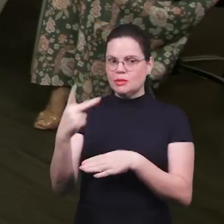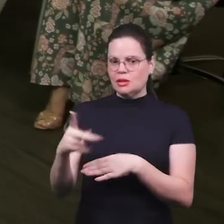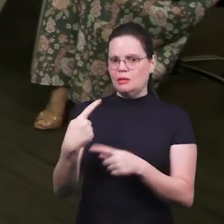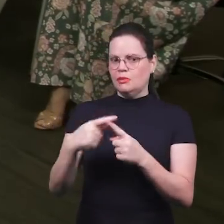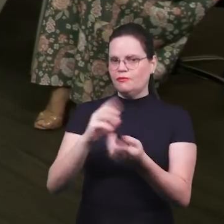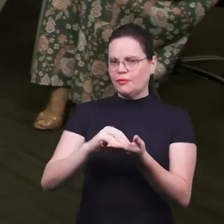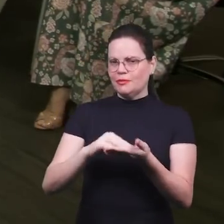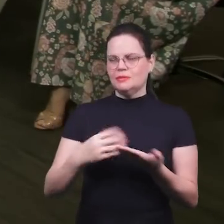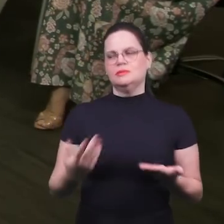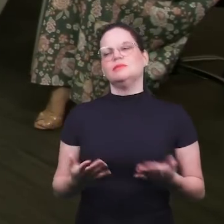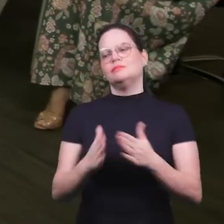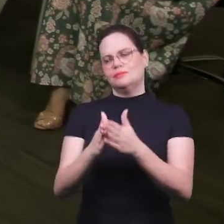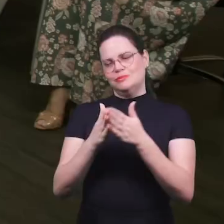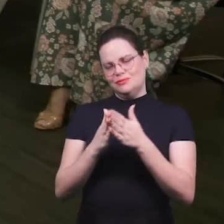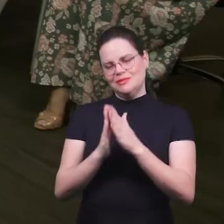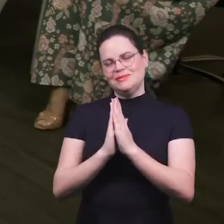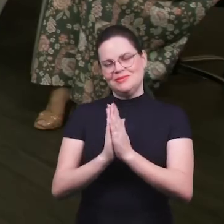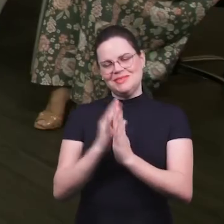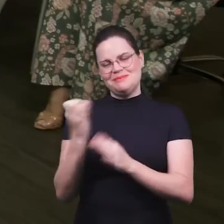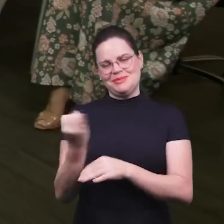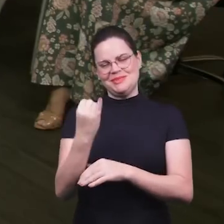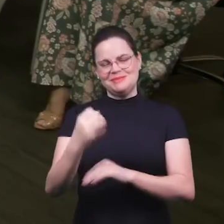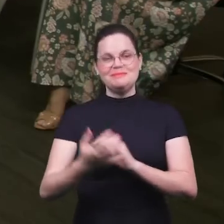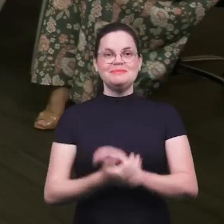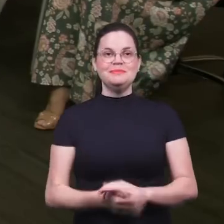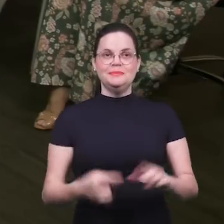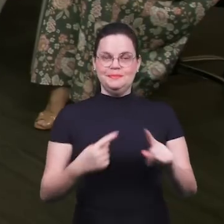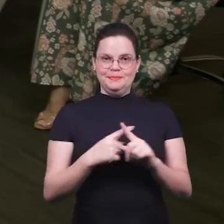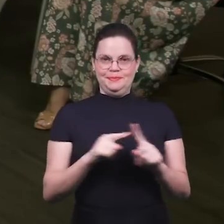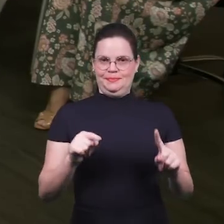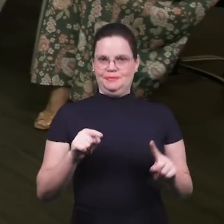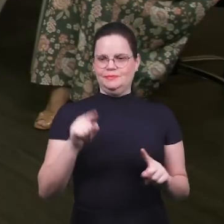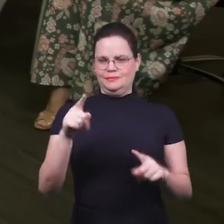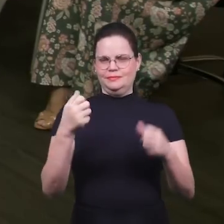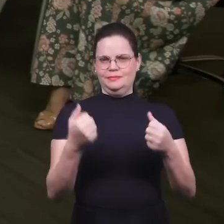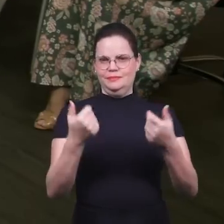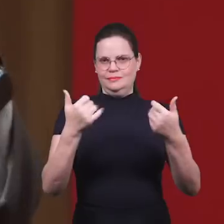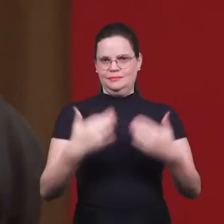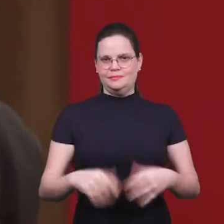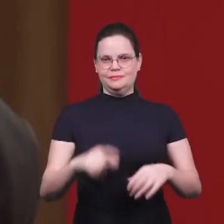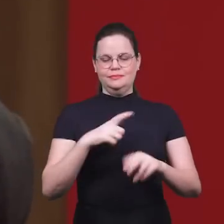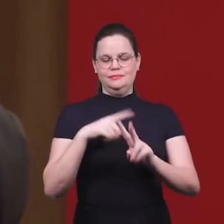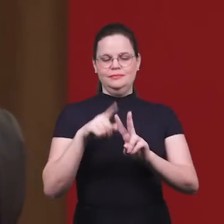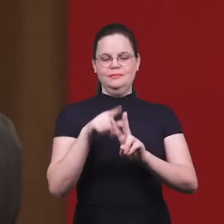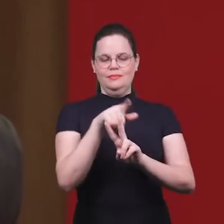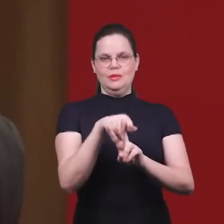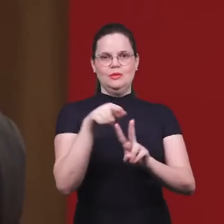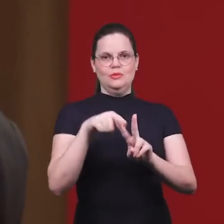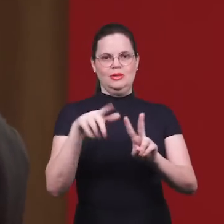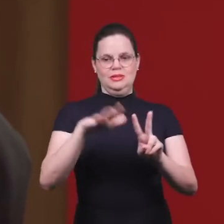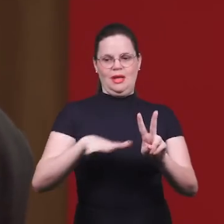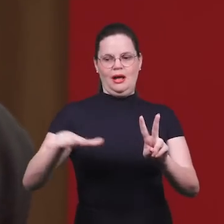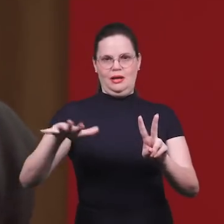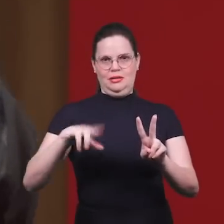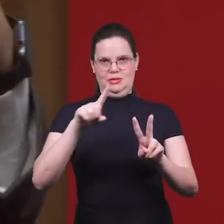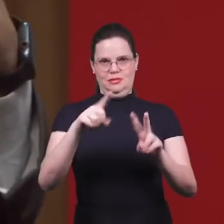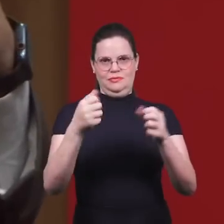Por favor, não, é muito importante. Eu acho que você, assim, tem justamente os dois campos que você trouxe, né? E a gente